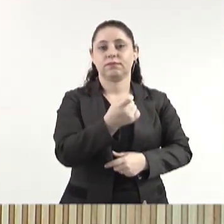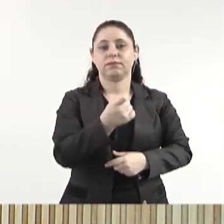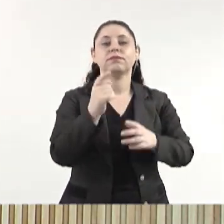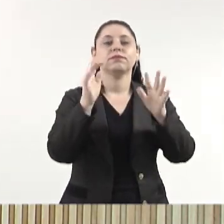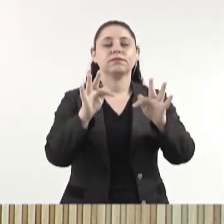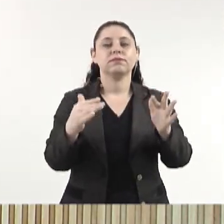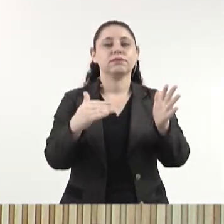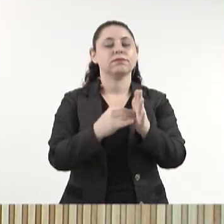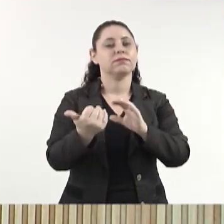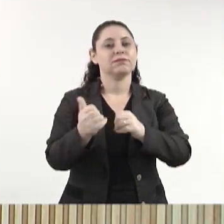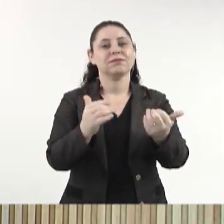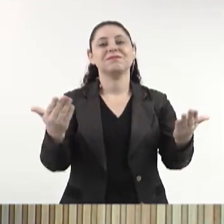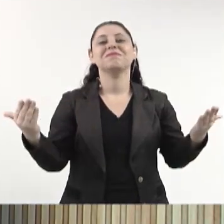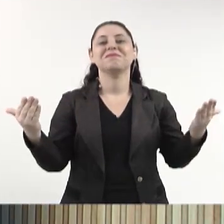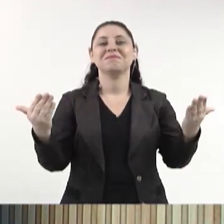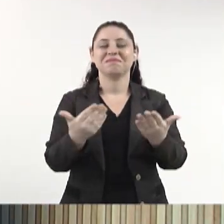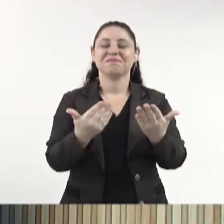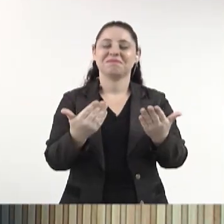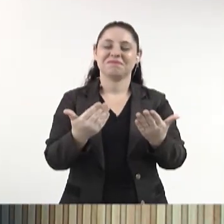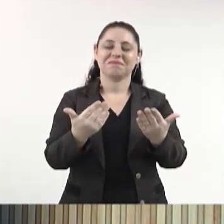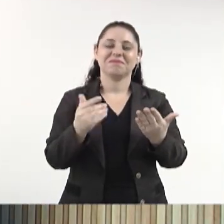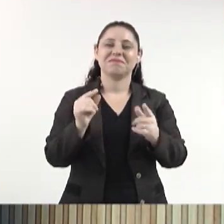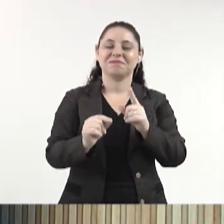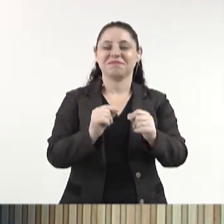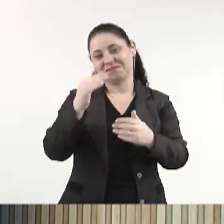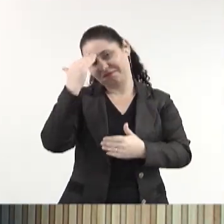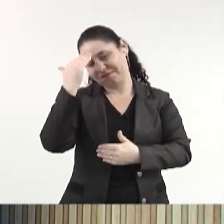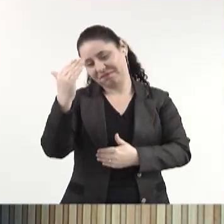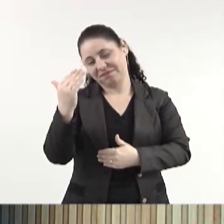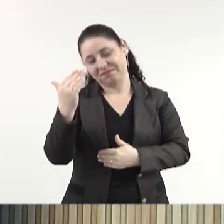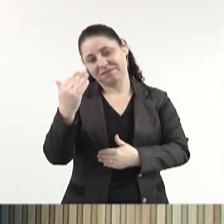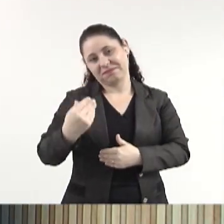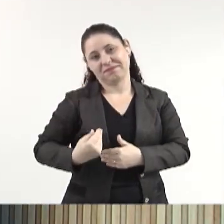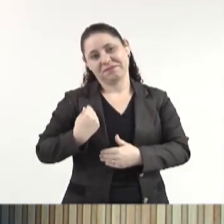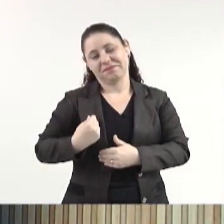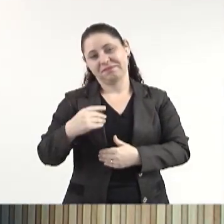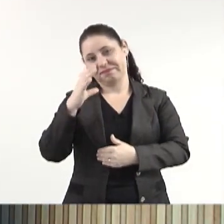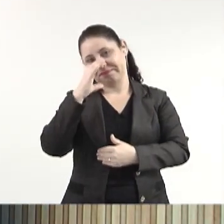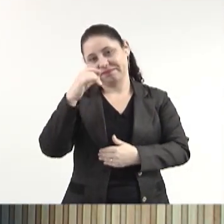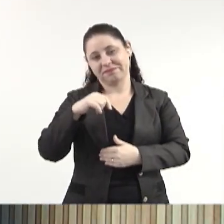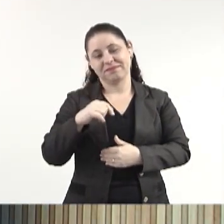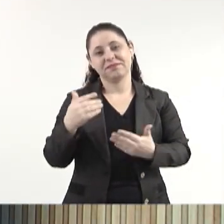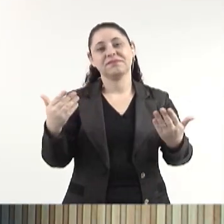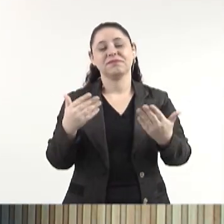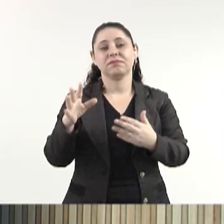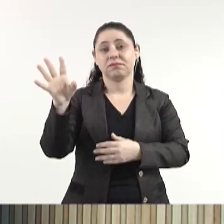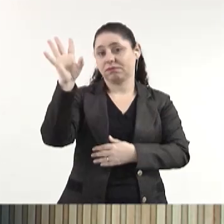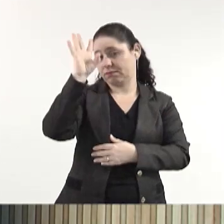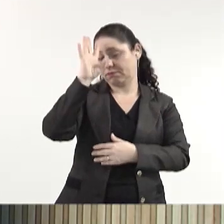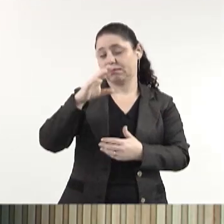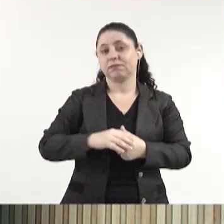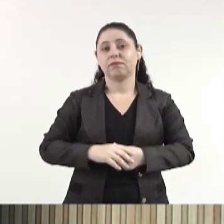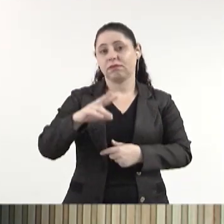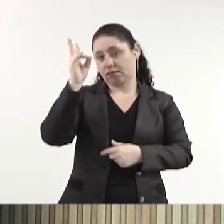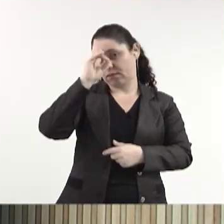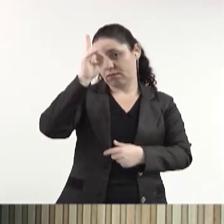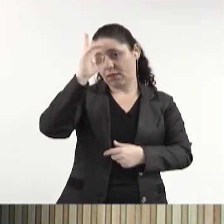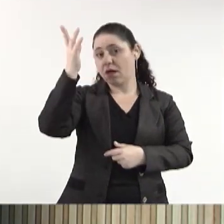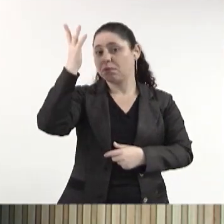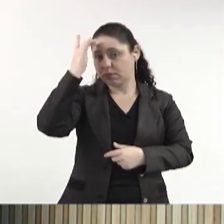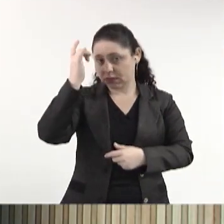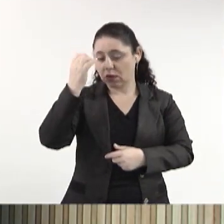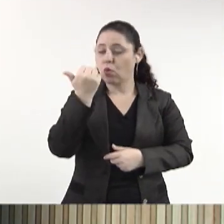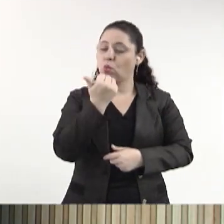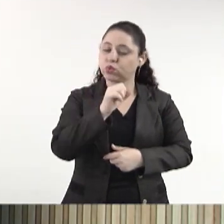gente vai encerrando então a edição de hoje aqui do Redação Final, agradecendo muito pela sua companhia nessa quarta-feira. Lembrando que